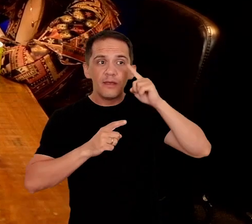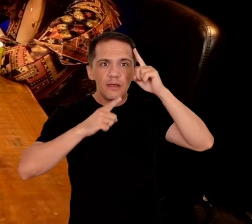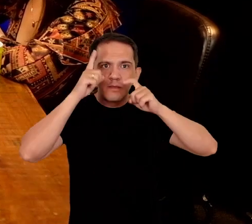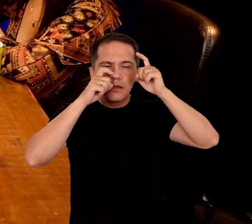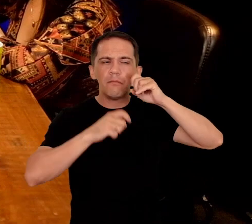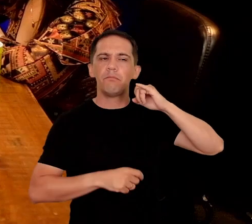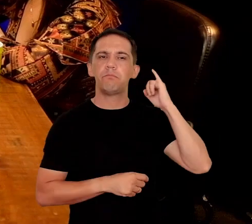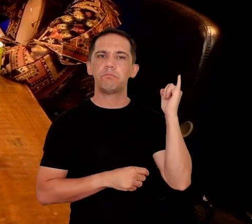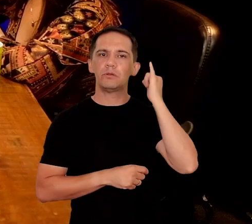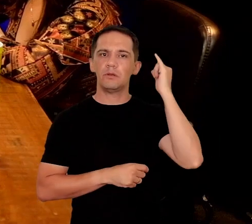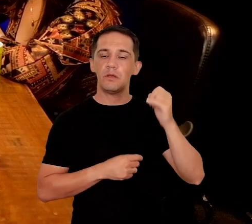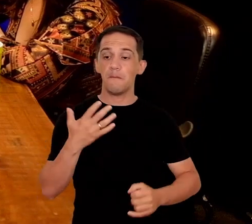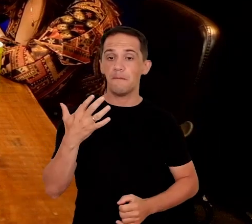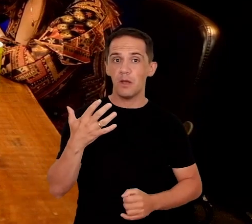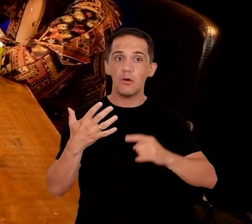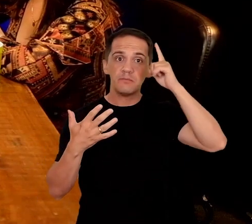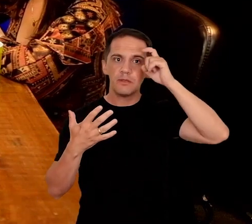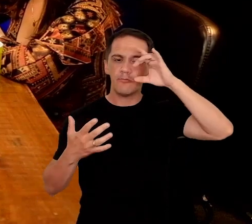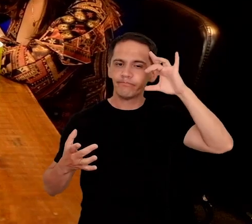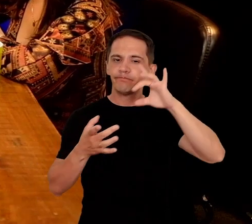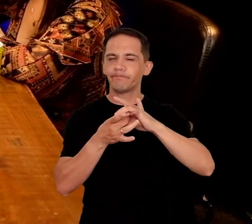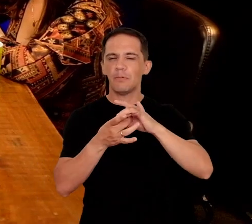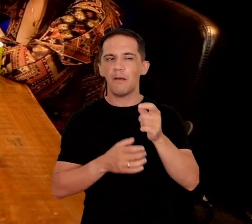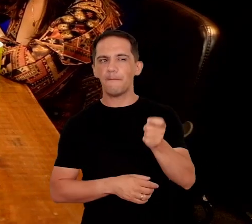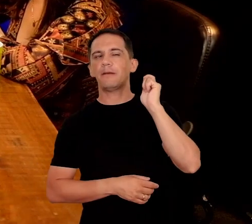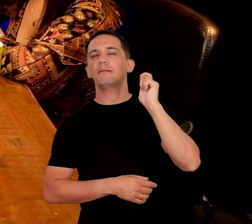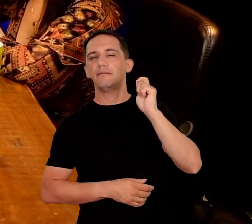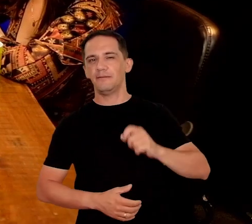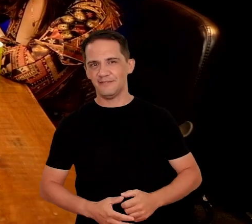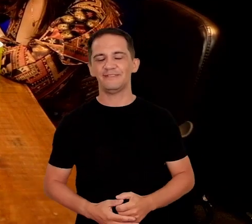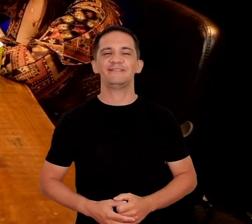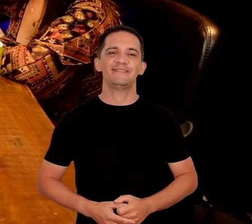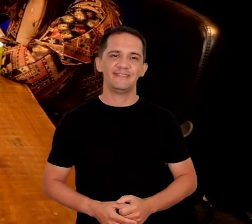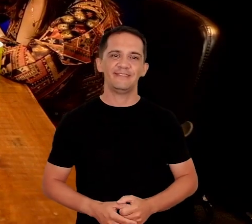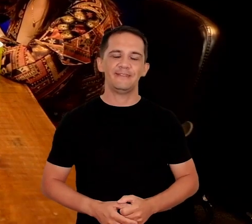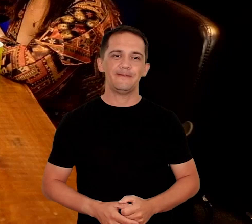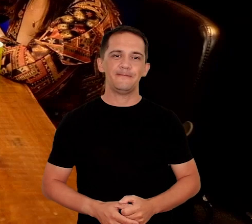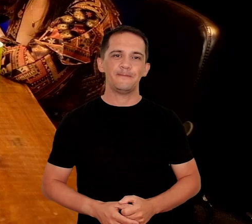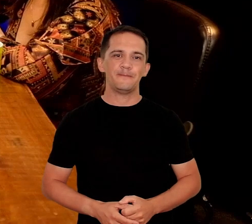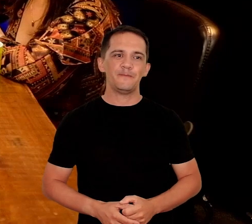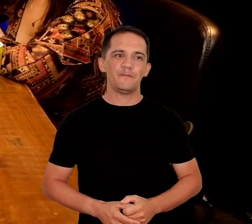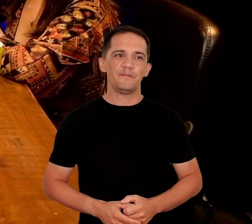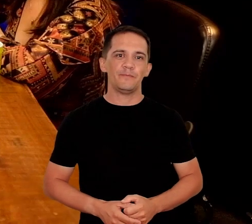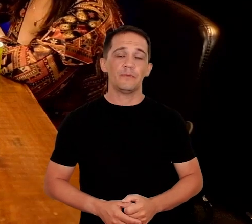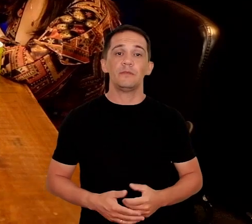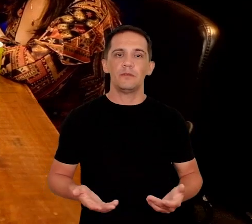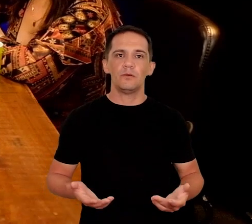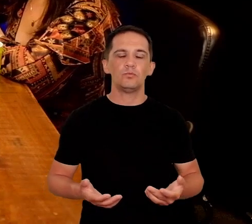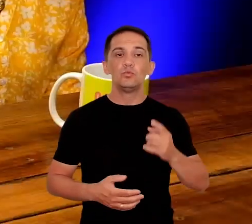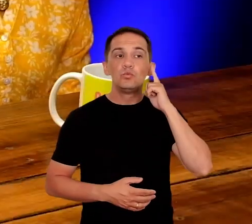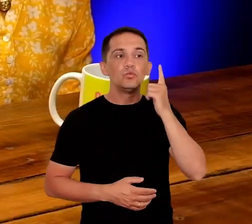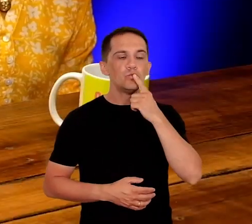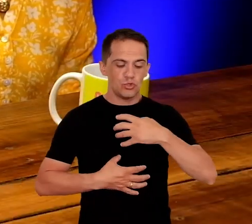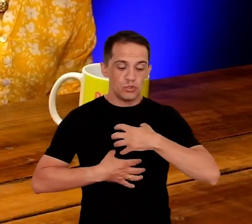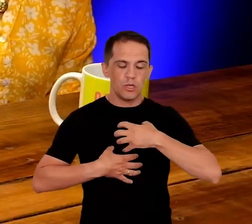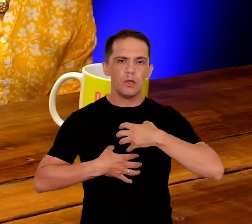é a expressão. E a gente pega no pulo pra saber. E a própria comunidade surda, ela é muito expressiva, né? Esses